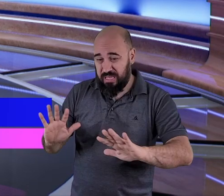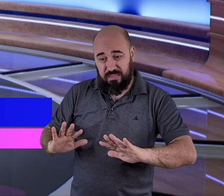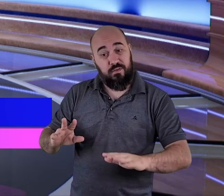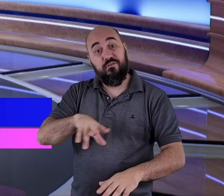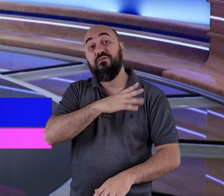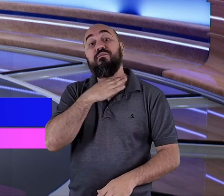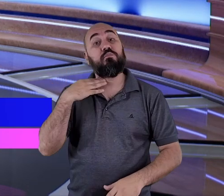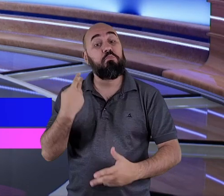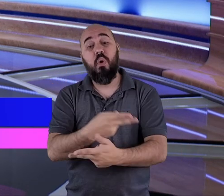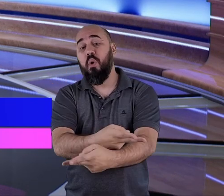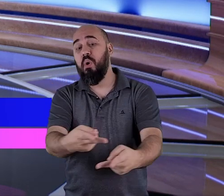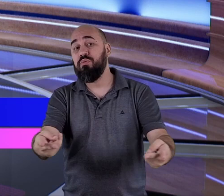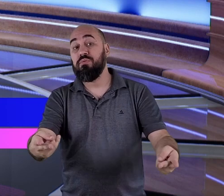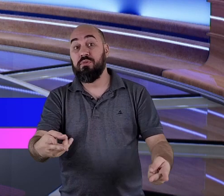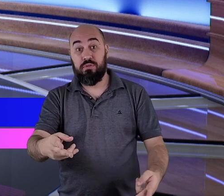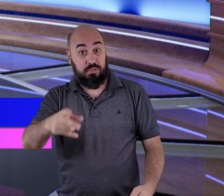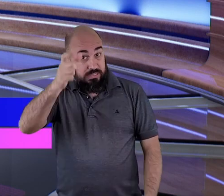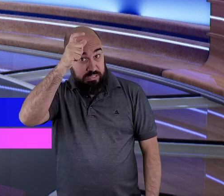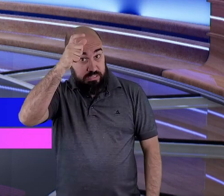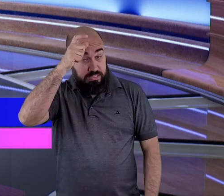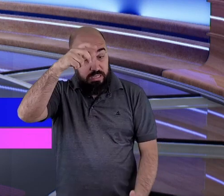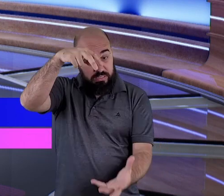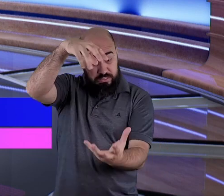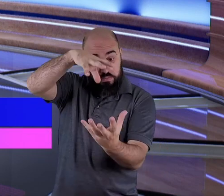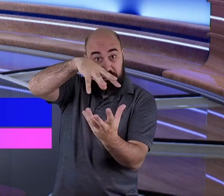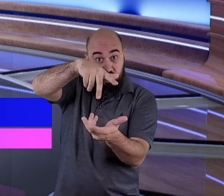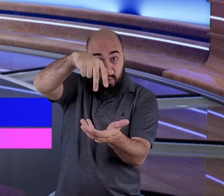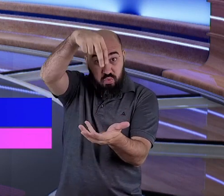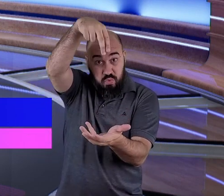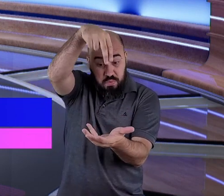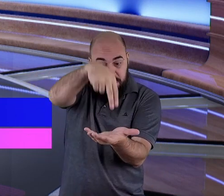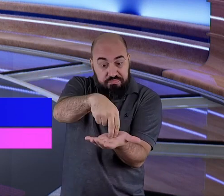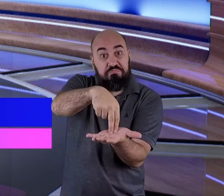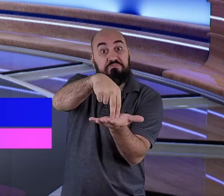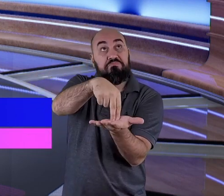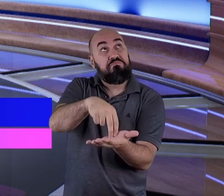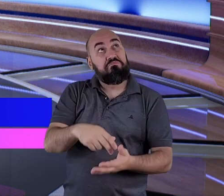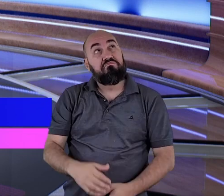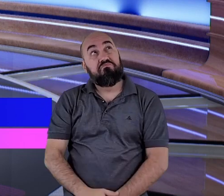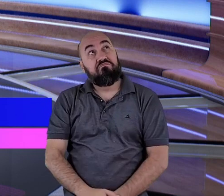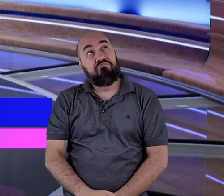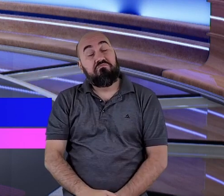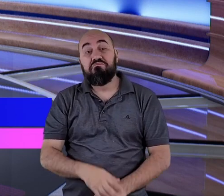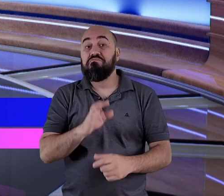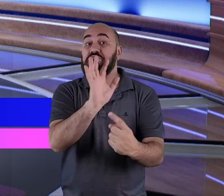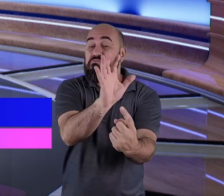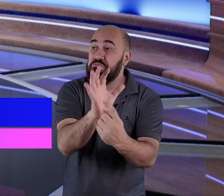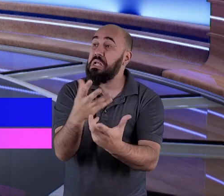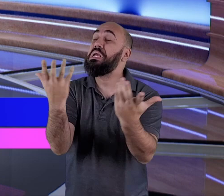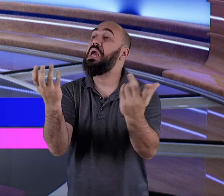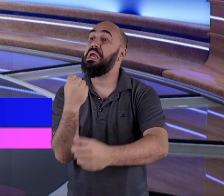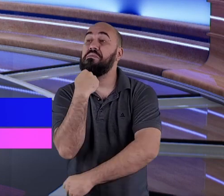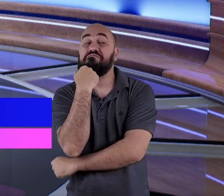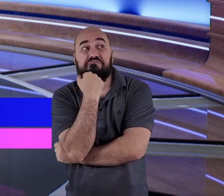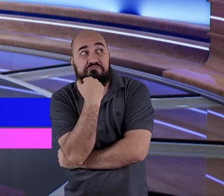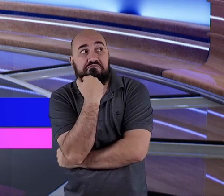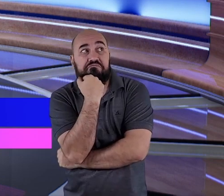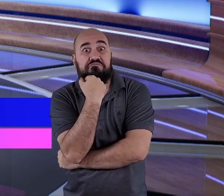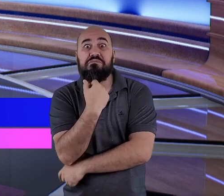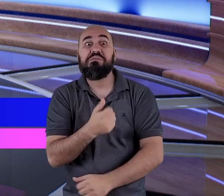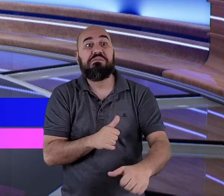Cristo. Satanás está preso a este planeta, sem ter a quem tentar ou